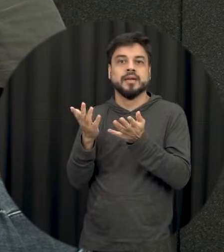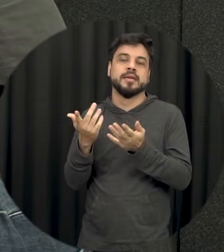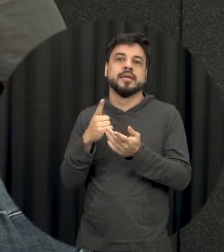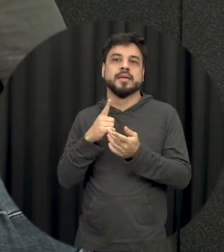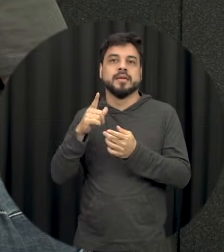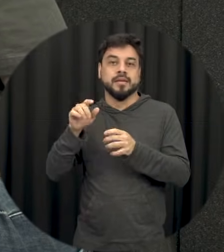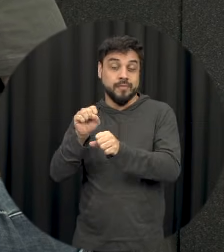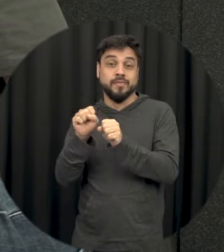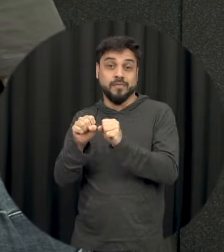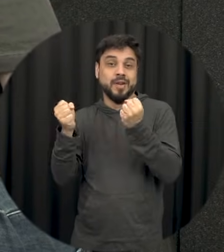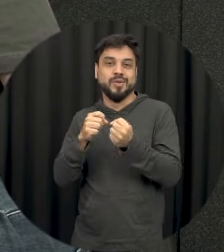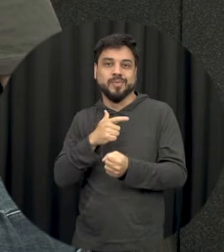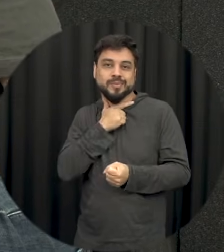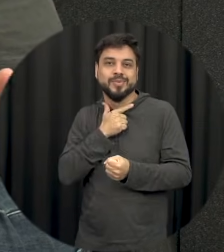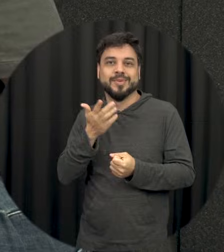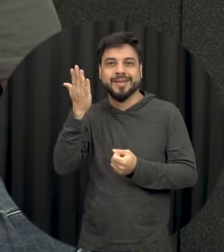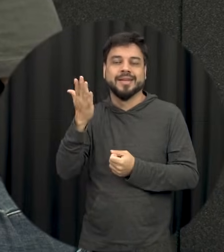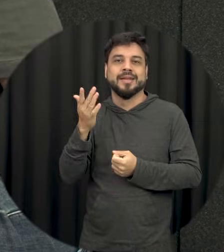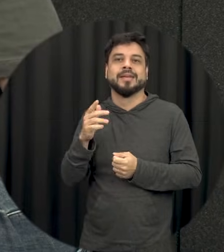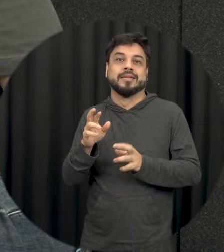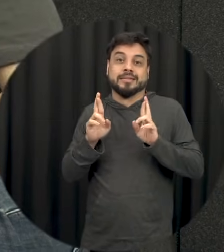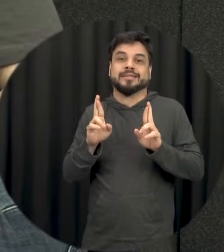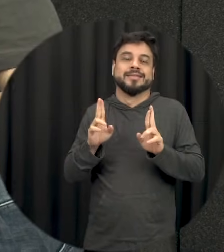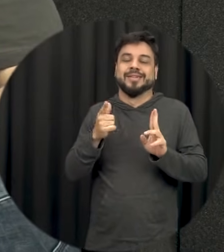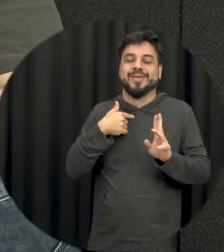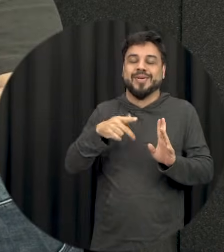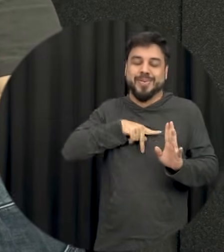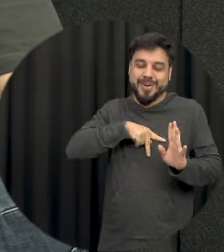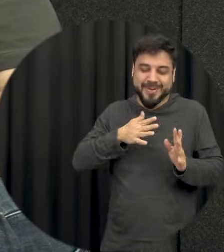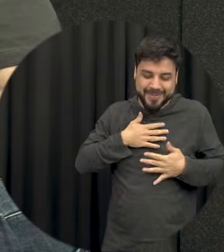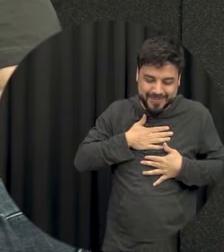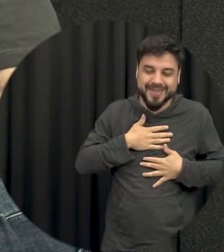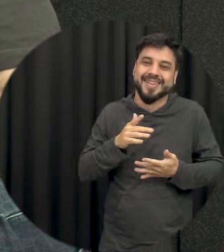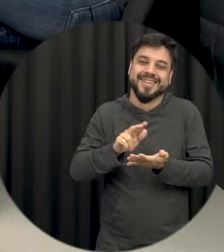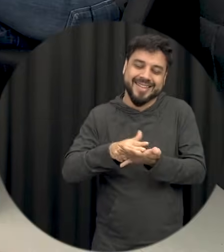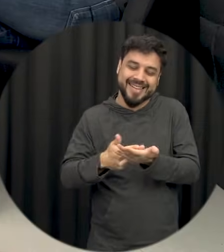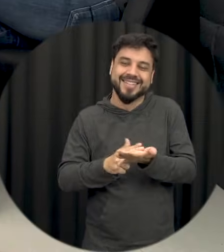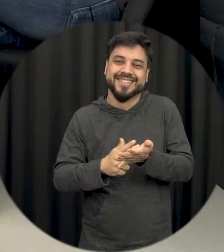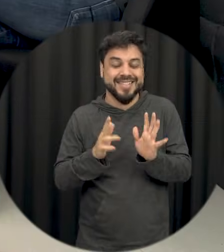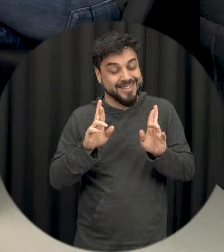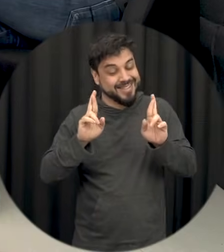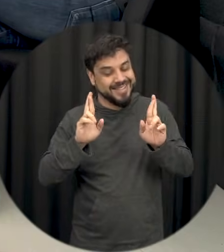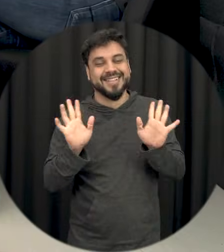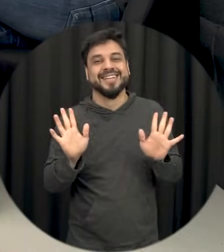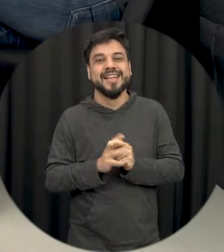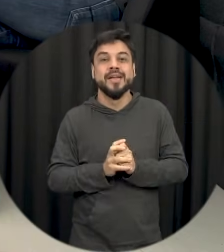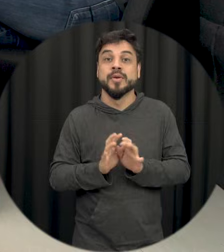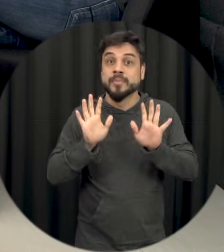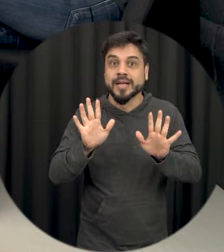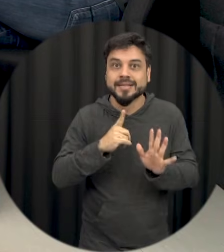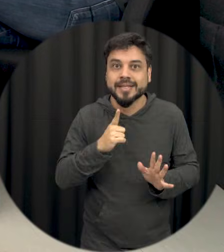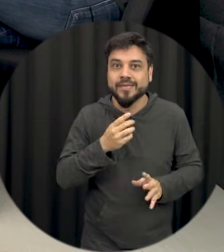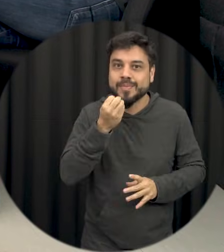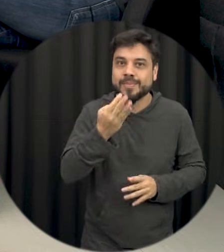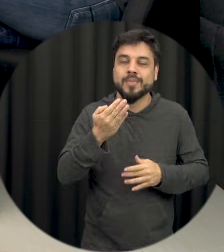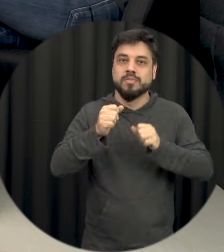falência. Espero não por culpa dos livros que eu traduzia. Mas sim, teve repercussão. Por exemplo,